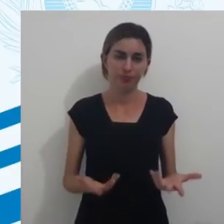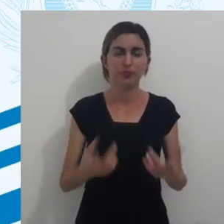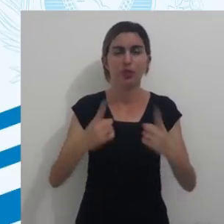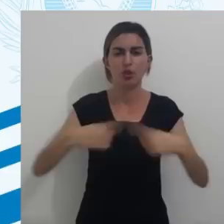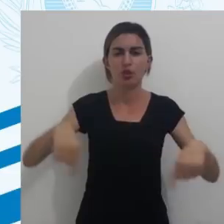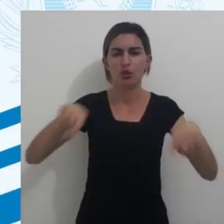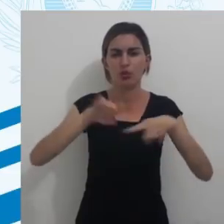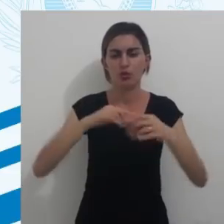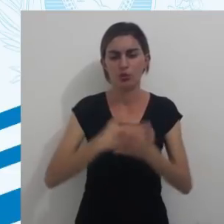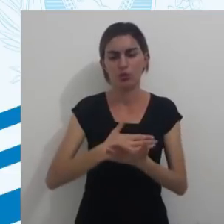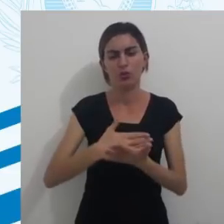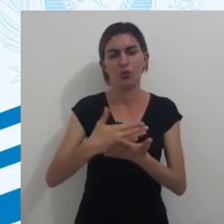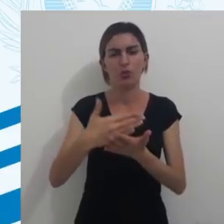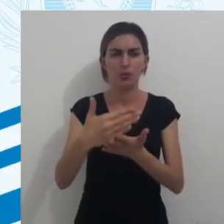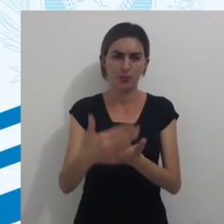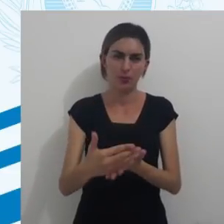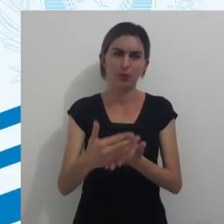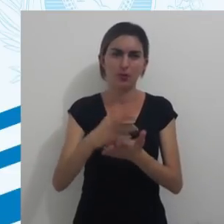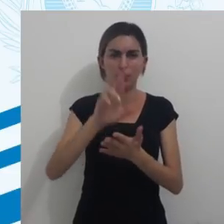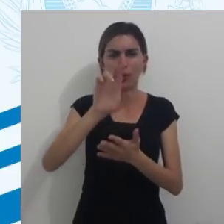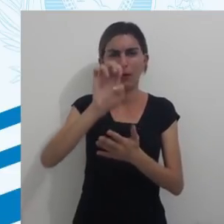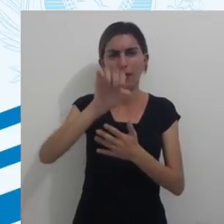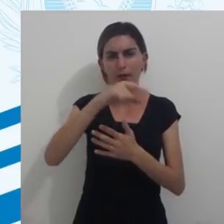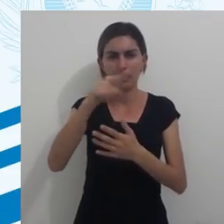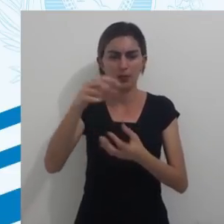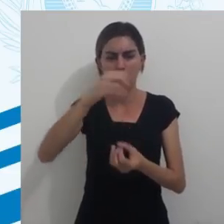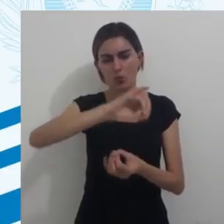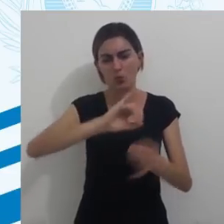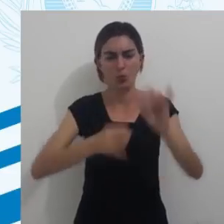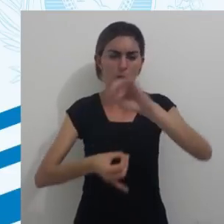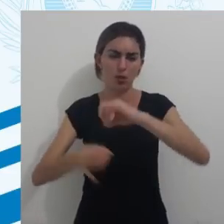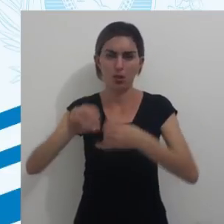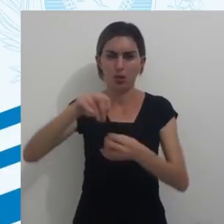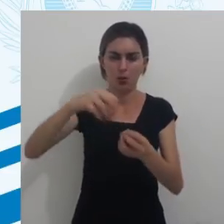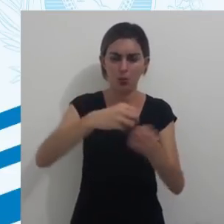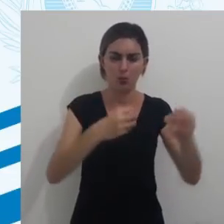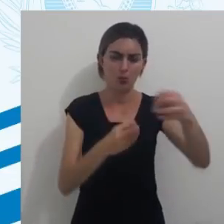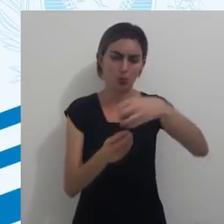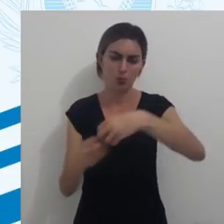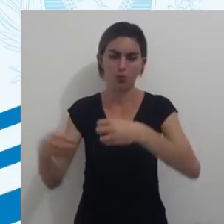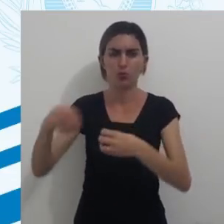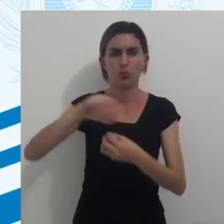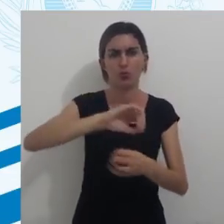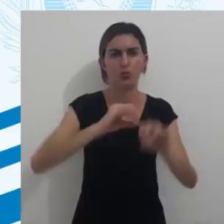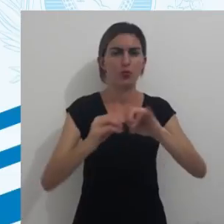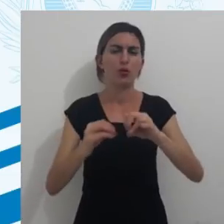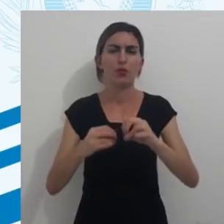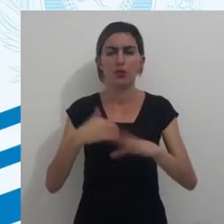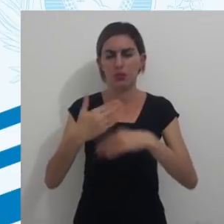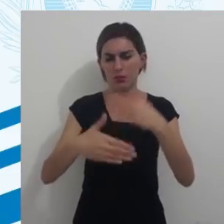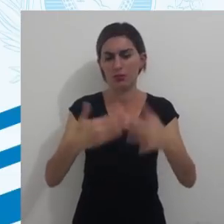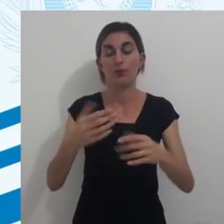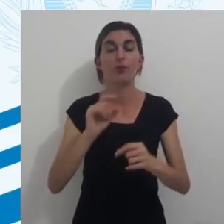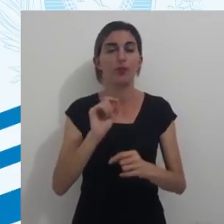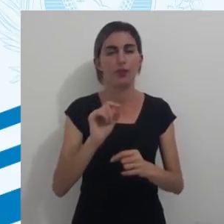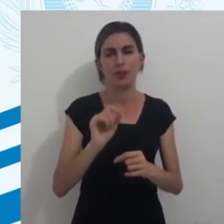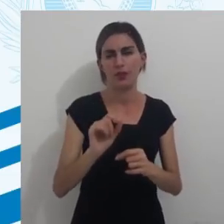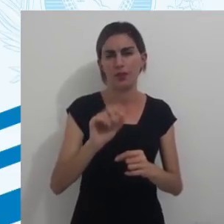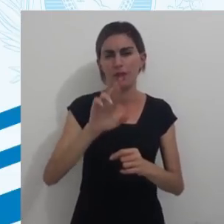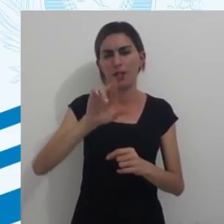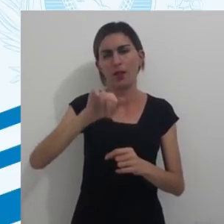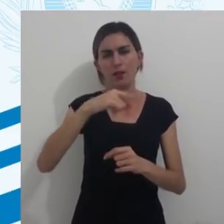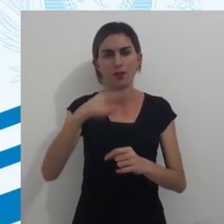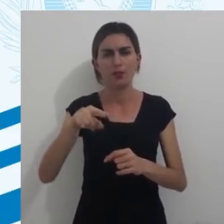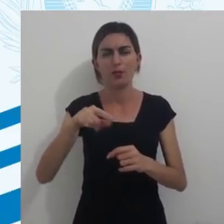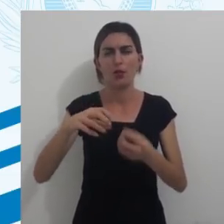nós iremos começar com reações químicas. Reações do nosso cotidiano, que são reações